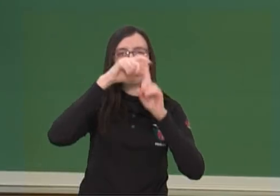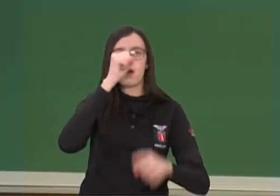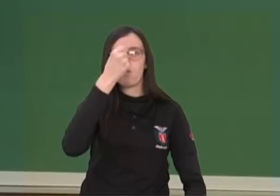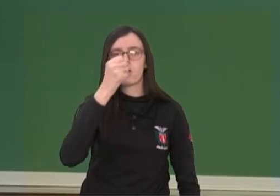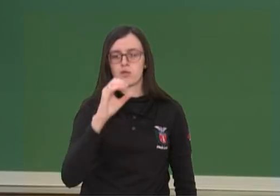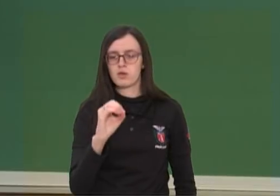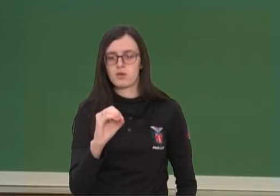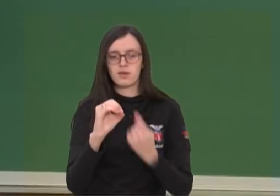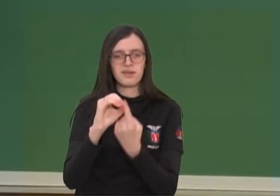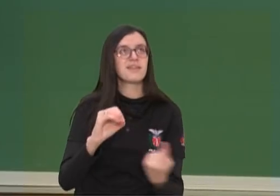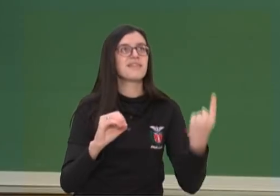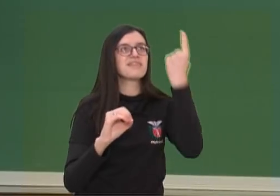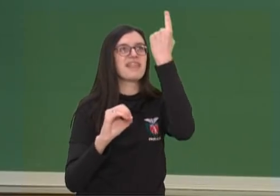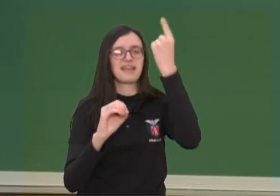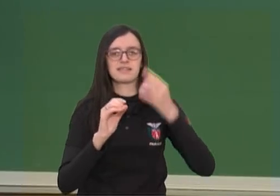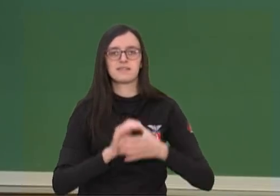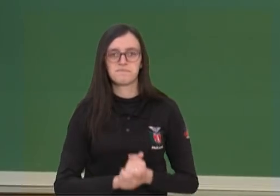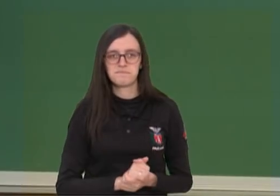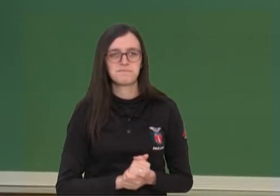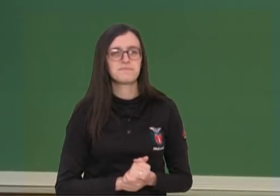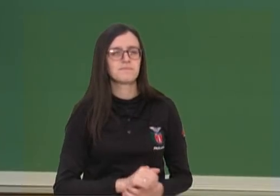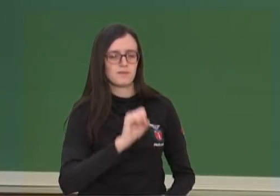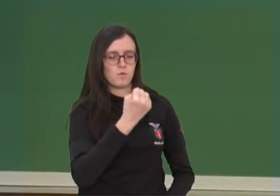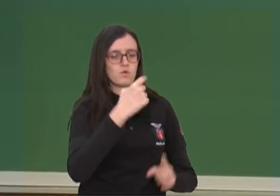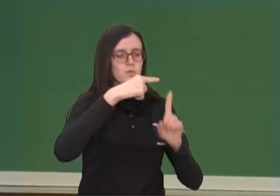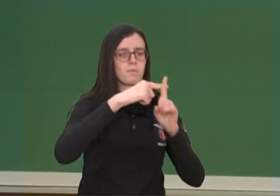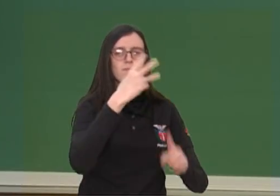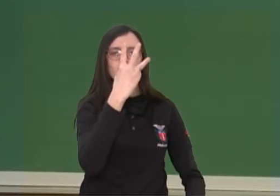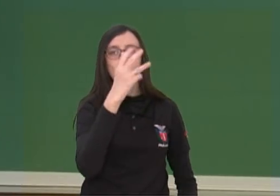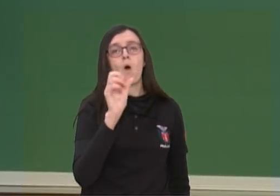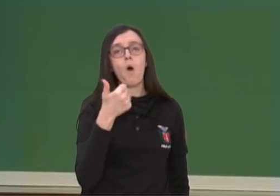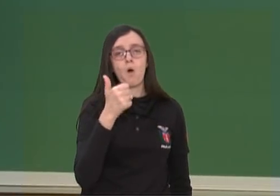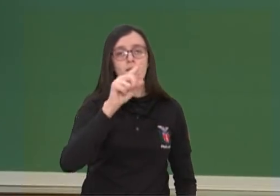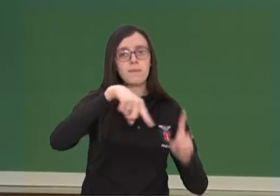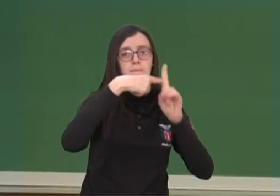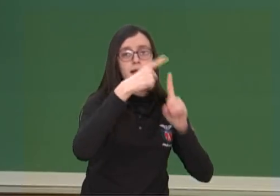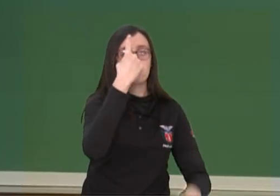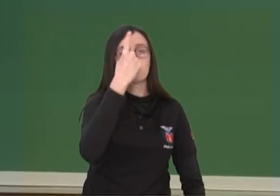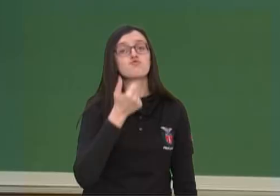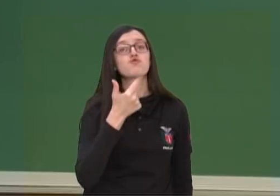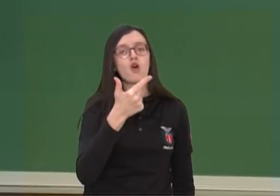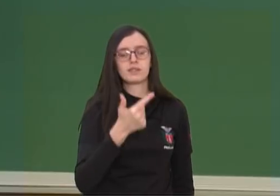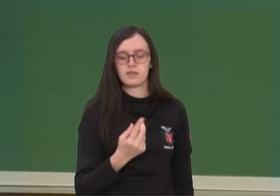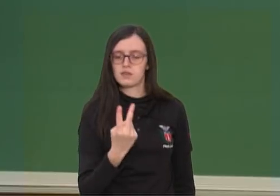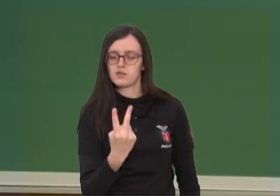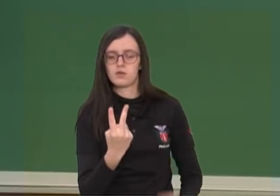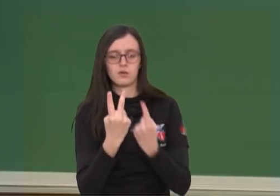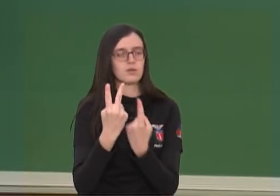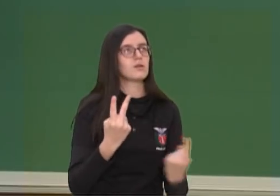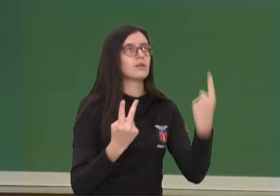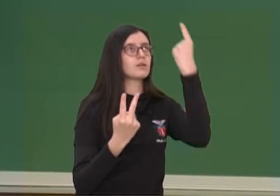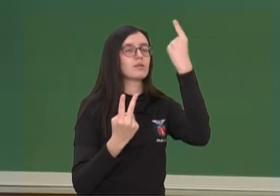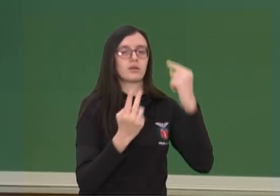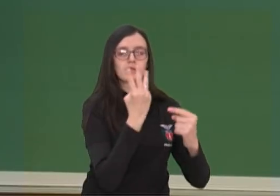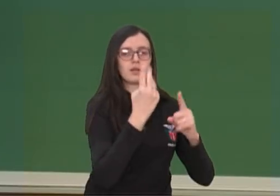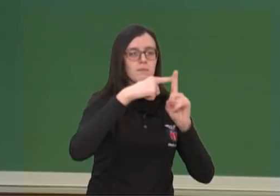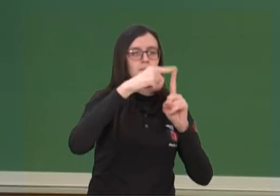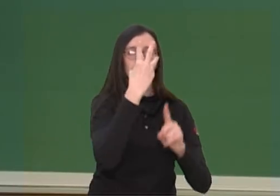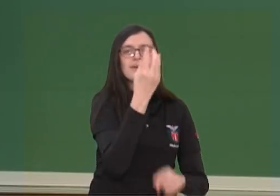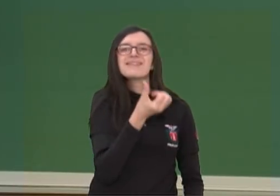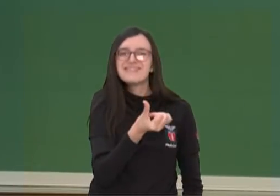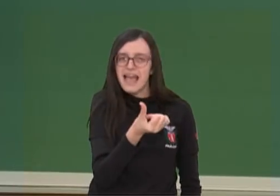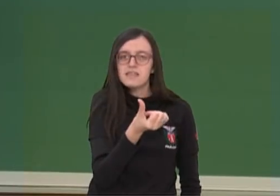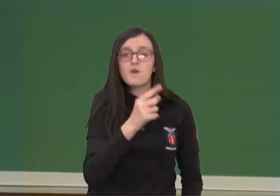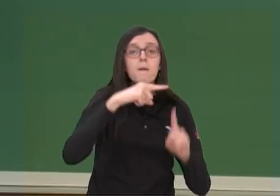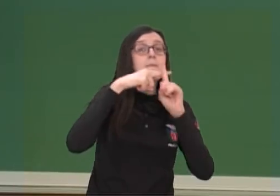vai 1. 8 mais 3, 11, com mais 1, 12, vai 1. 3 mais 3, 6, com